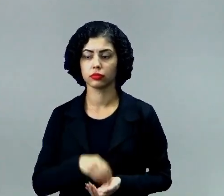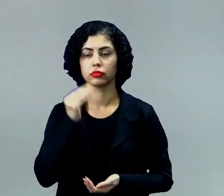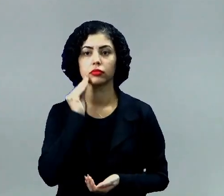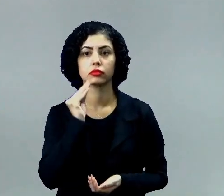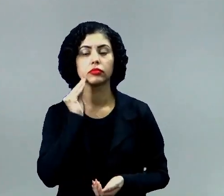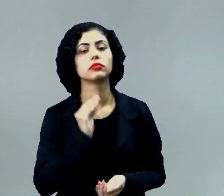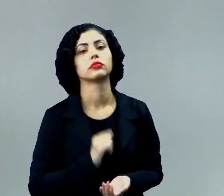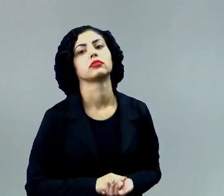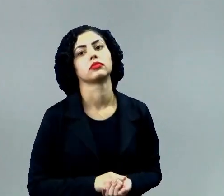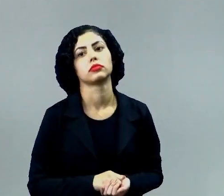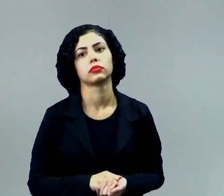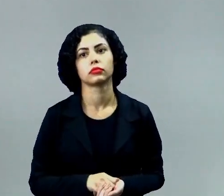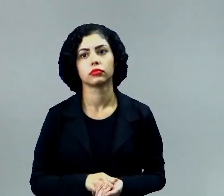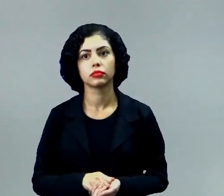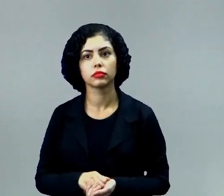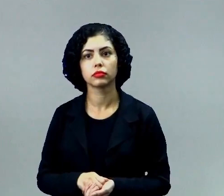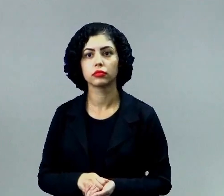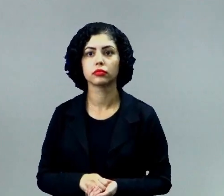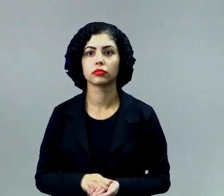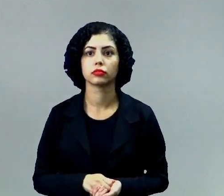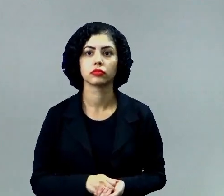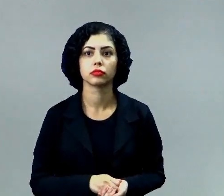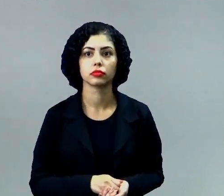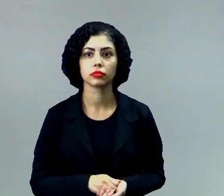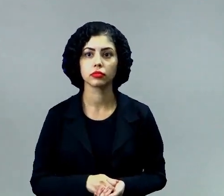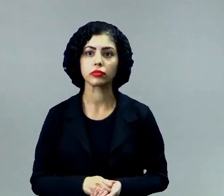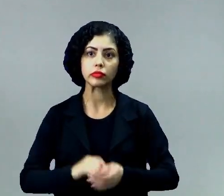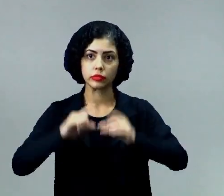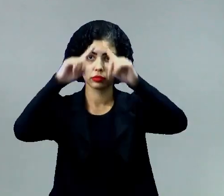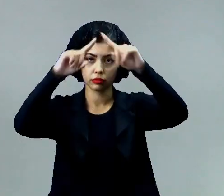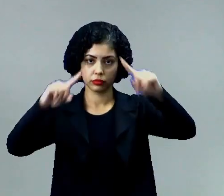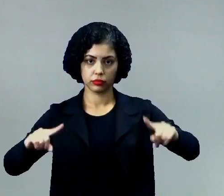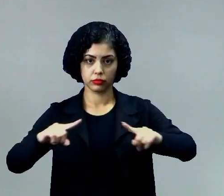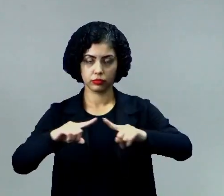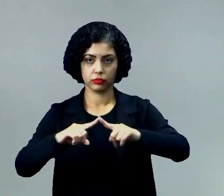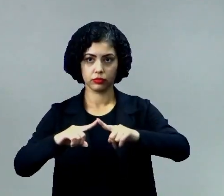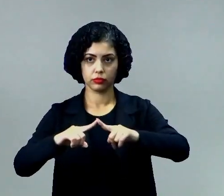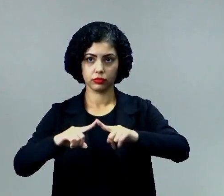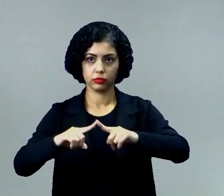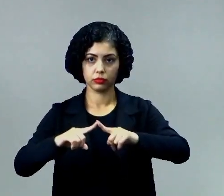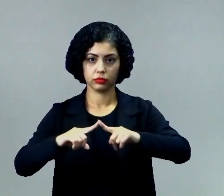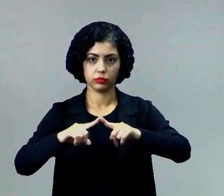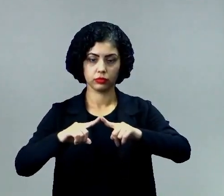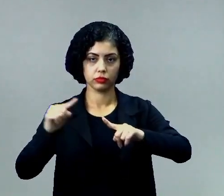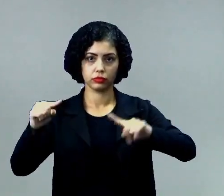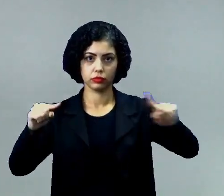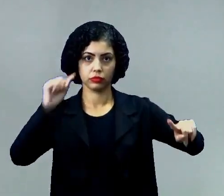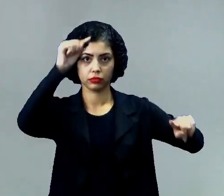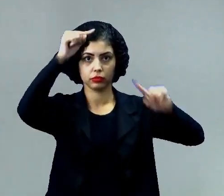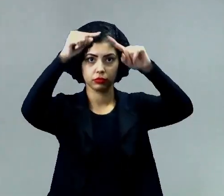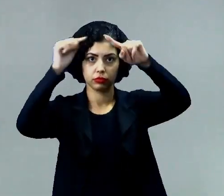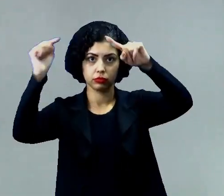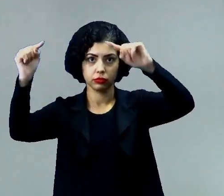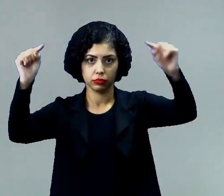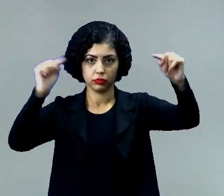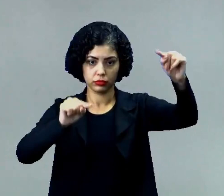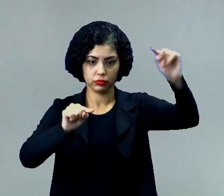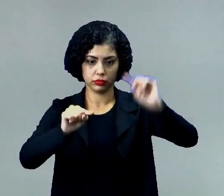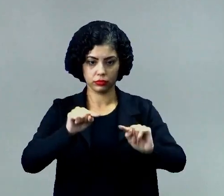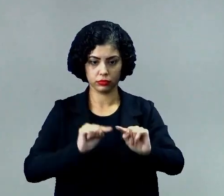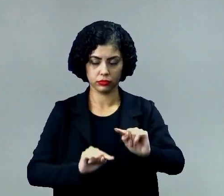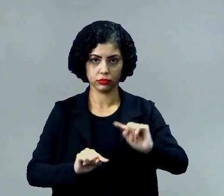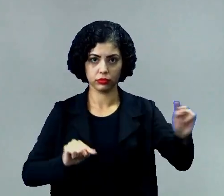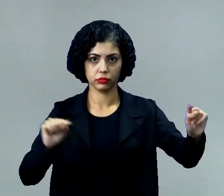tentar imaginar um diamante. Vamos pensar em triângulo. Temos um triângulo e as entradas são os pontos. Então, existem